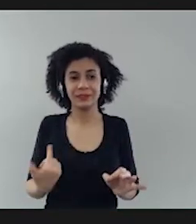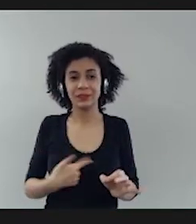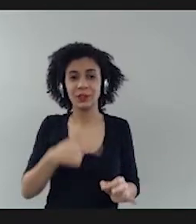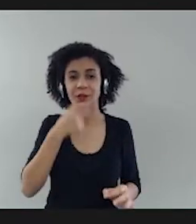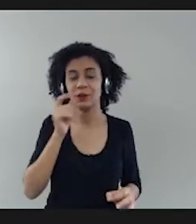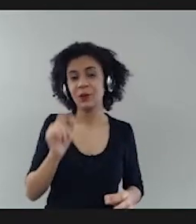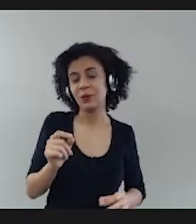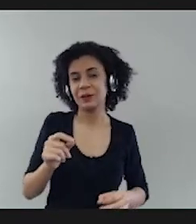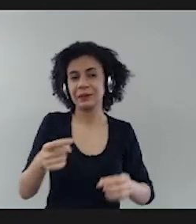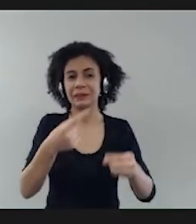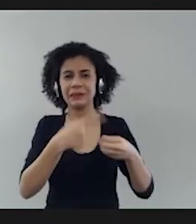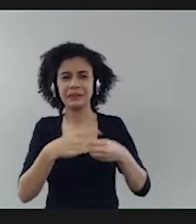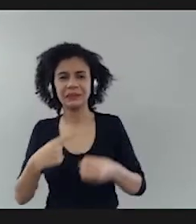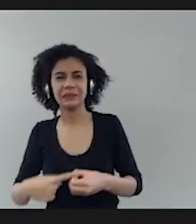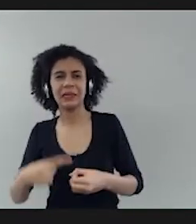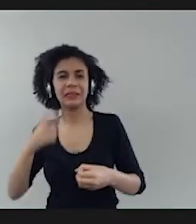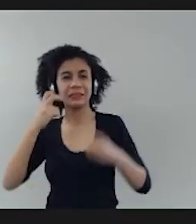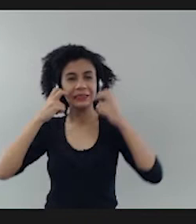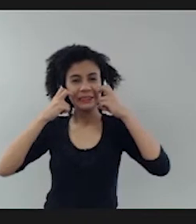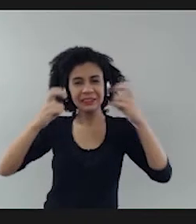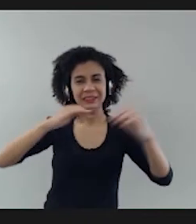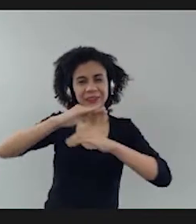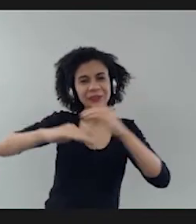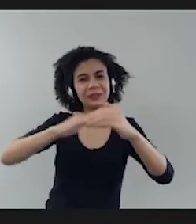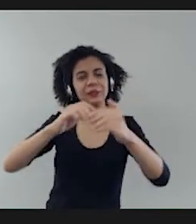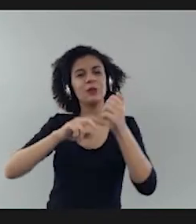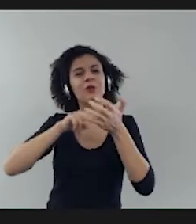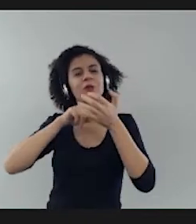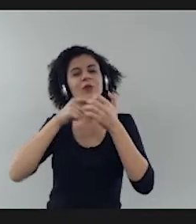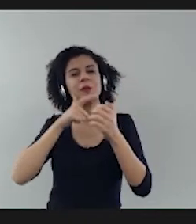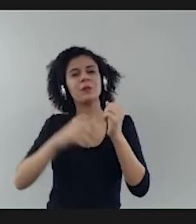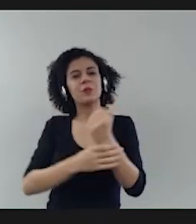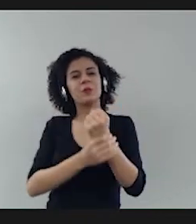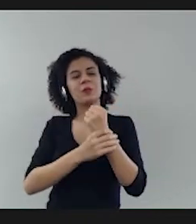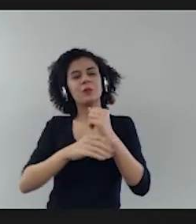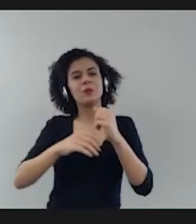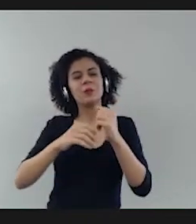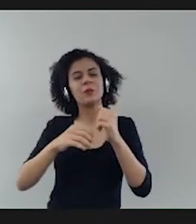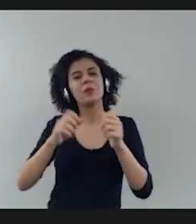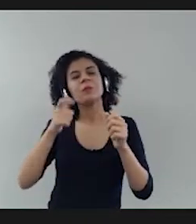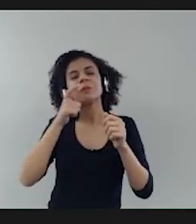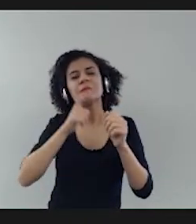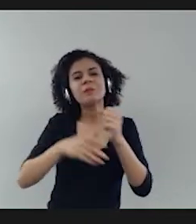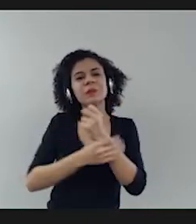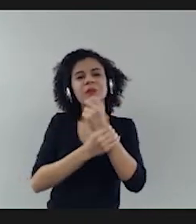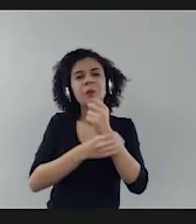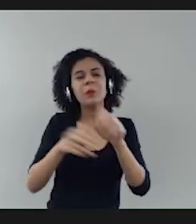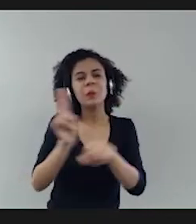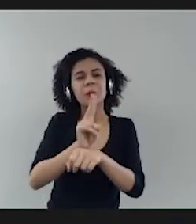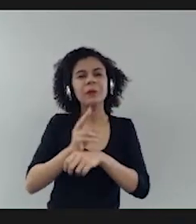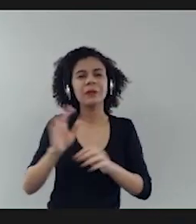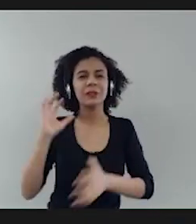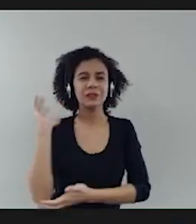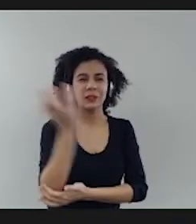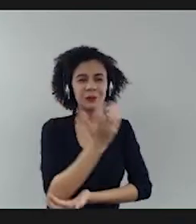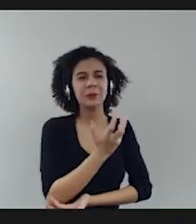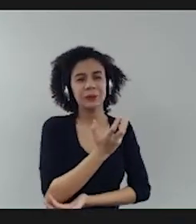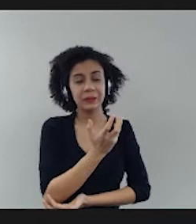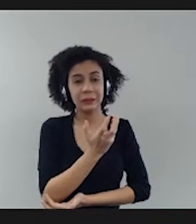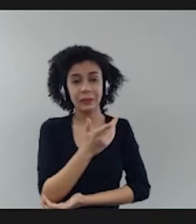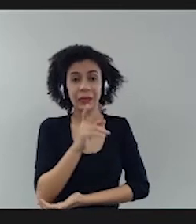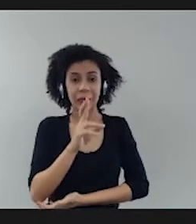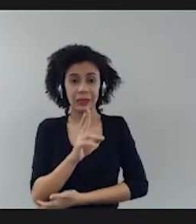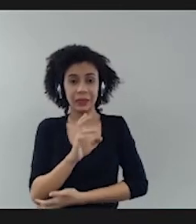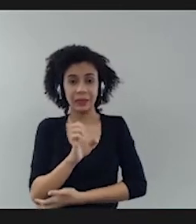falando de cidades resilientes, inteligentes, inclusivas e sustentáveis, que eu acho que foi o que você falou também há pouco.